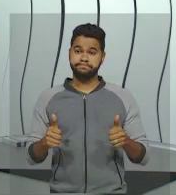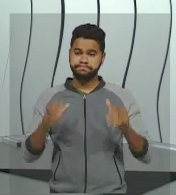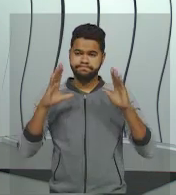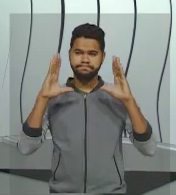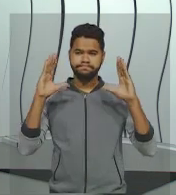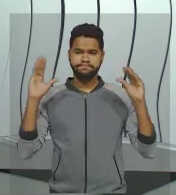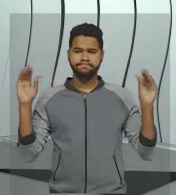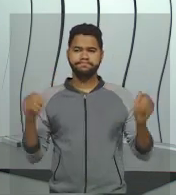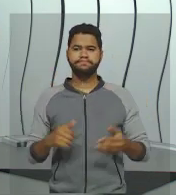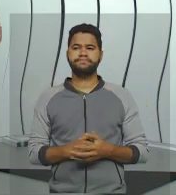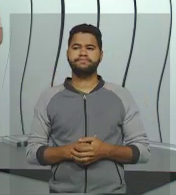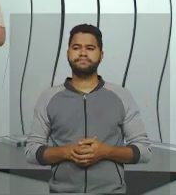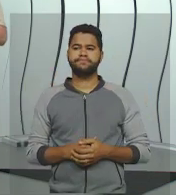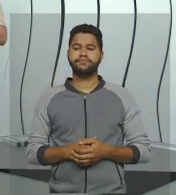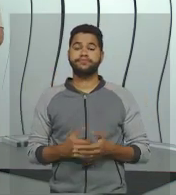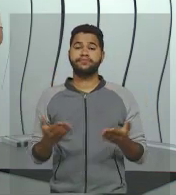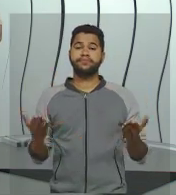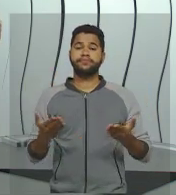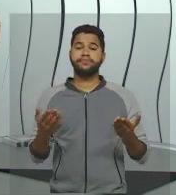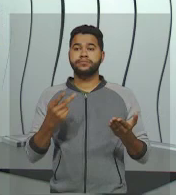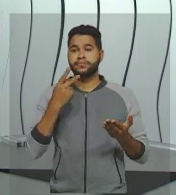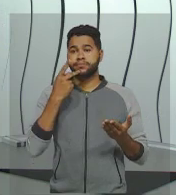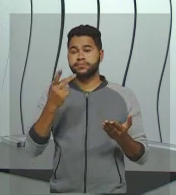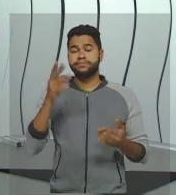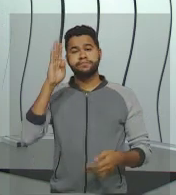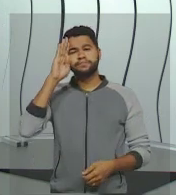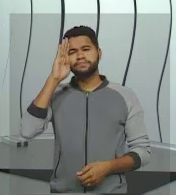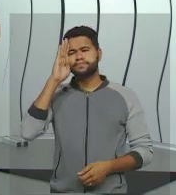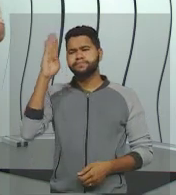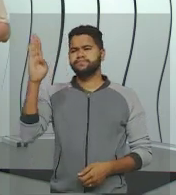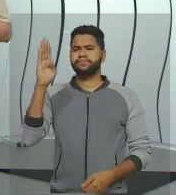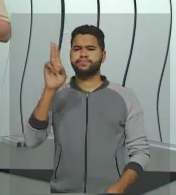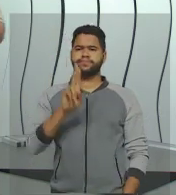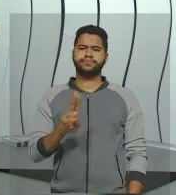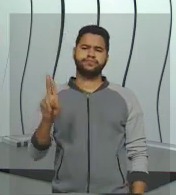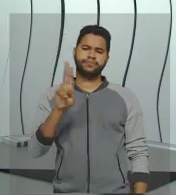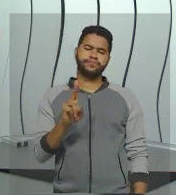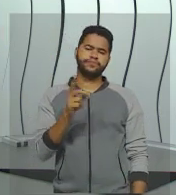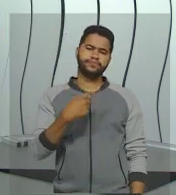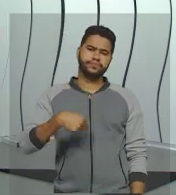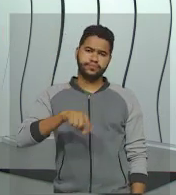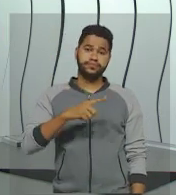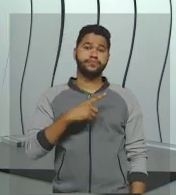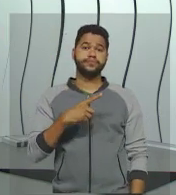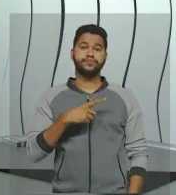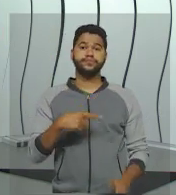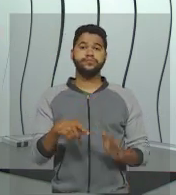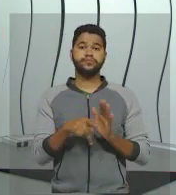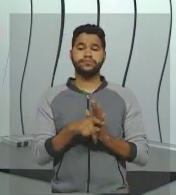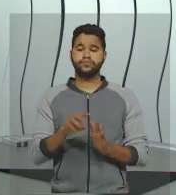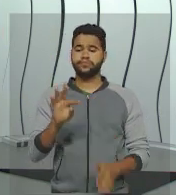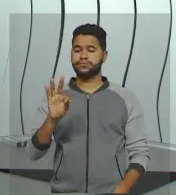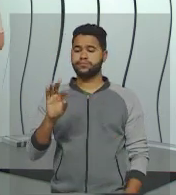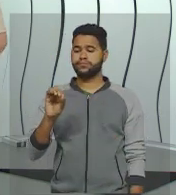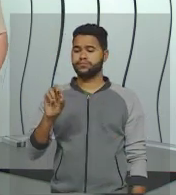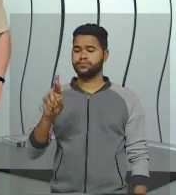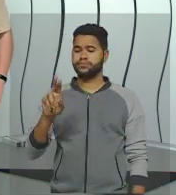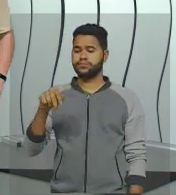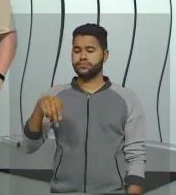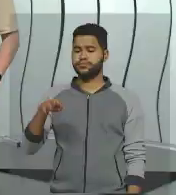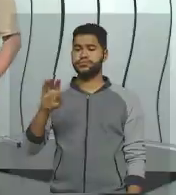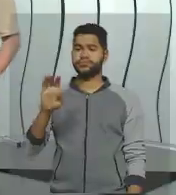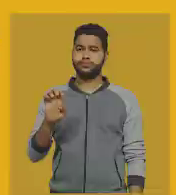pessoal? Vamos então agora falar da principal aplicação que nós temos do torque, que são